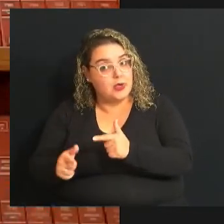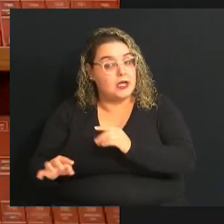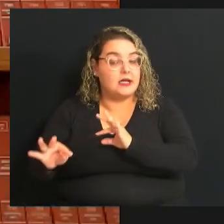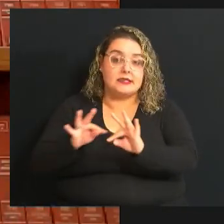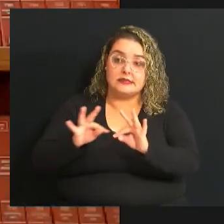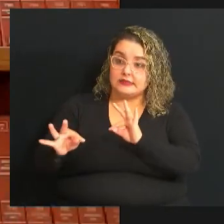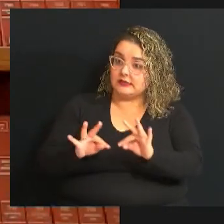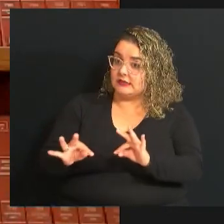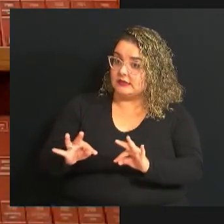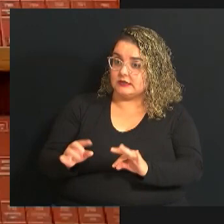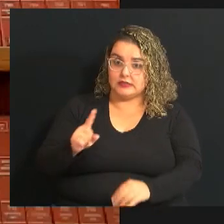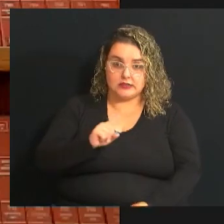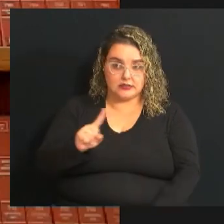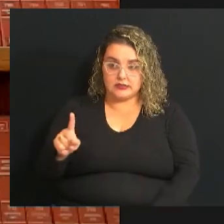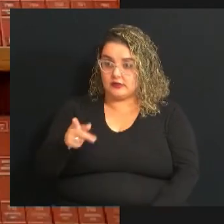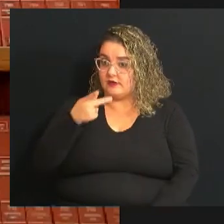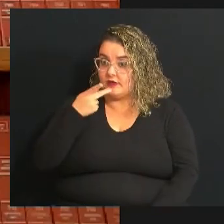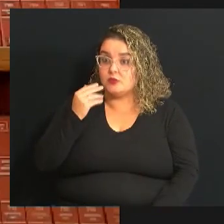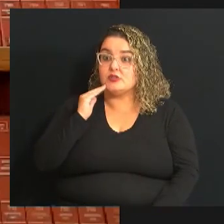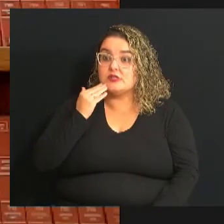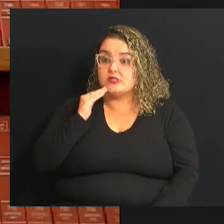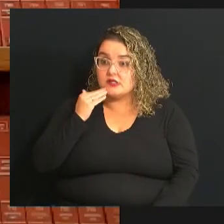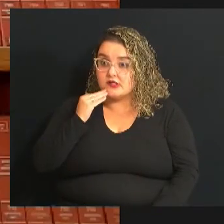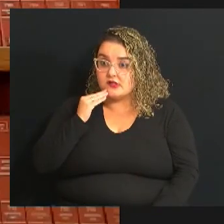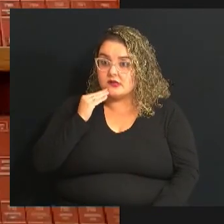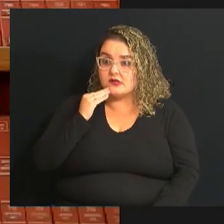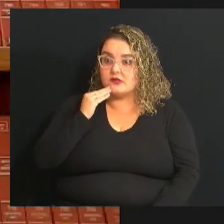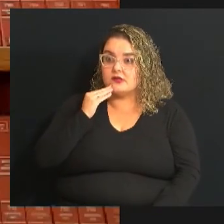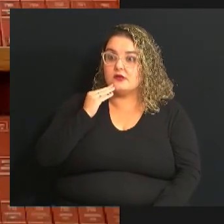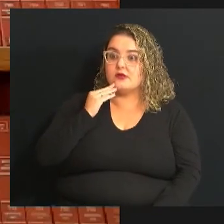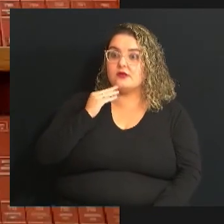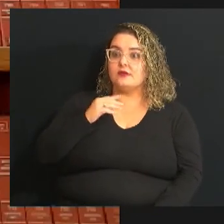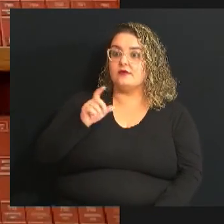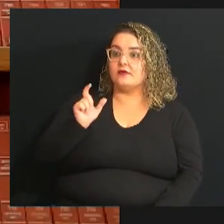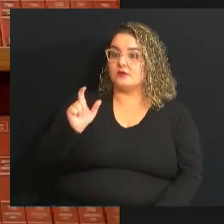governo federal, chamado portal gov.br,